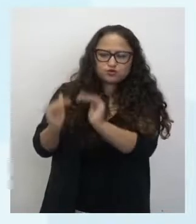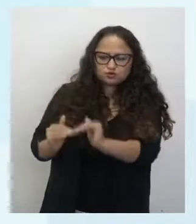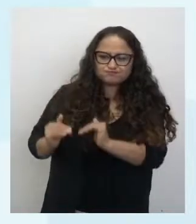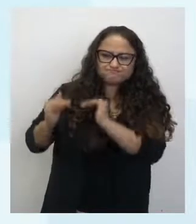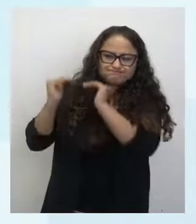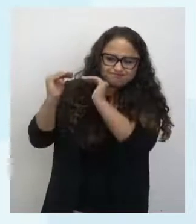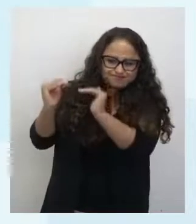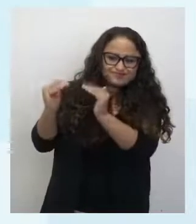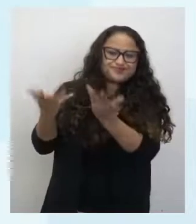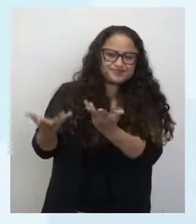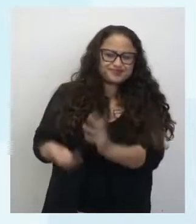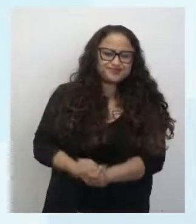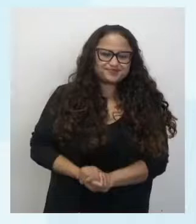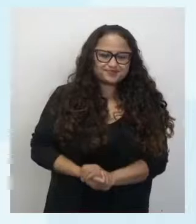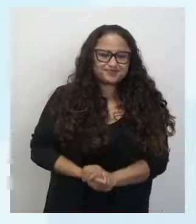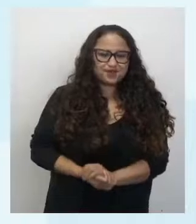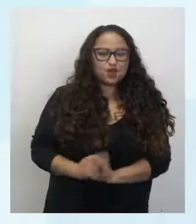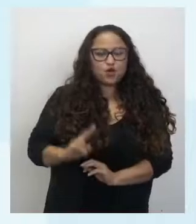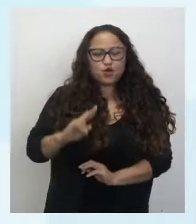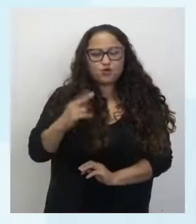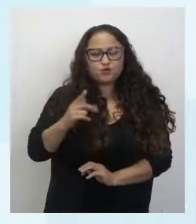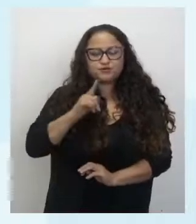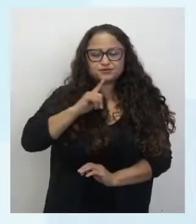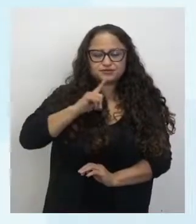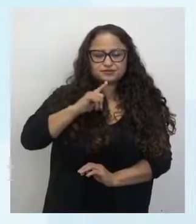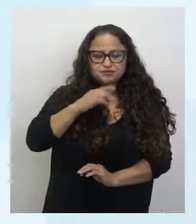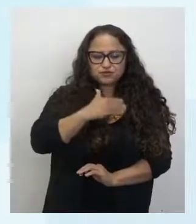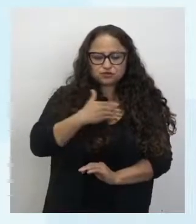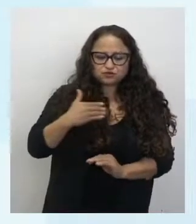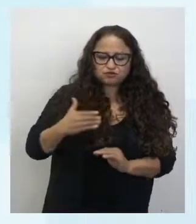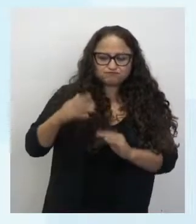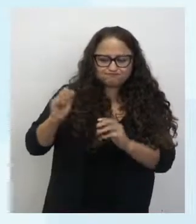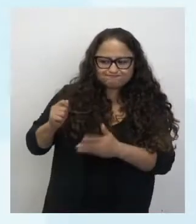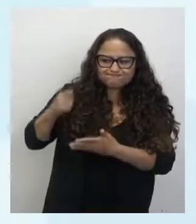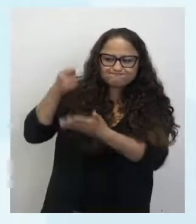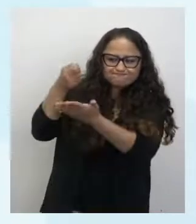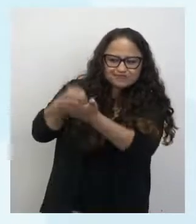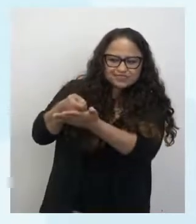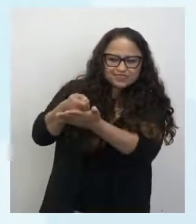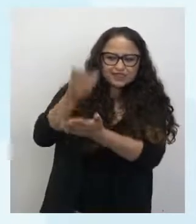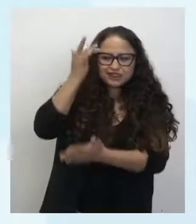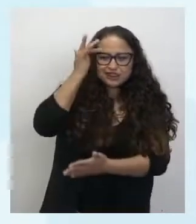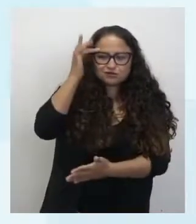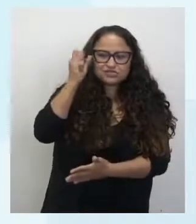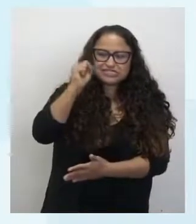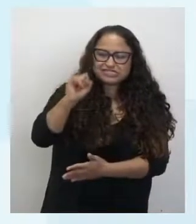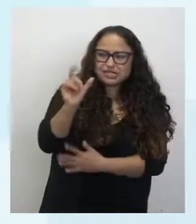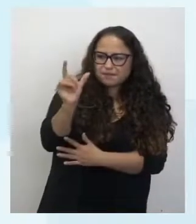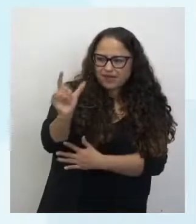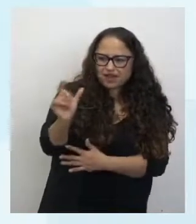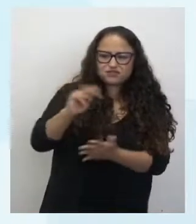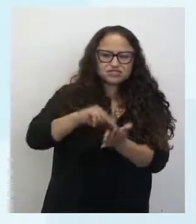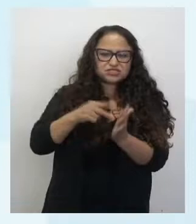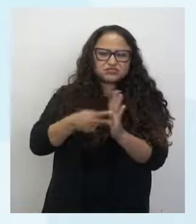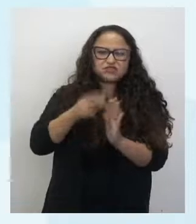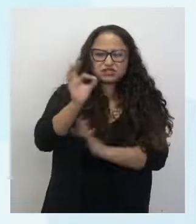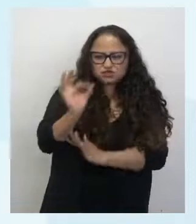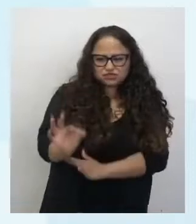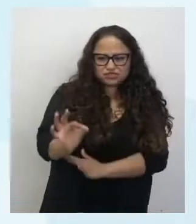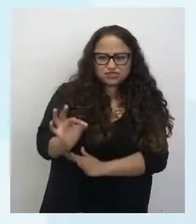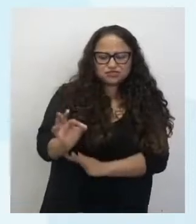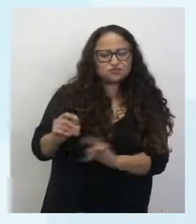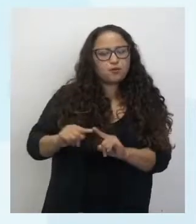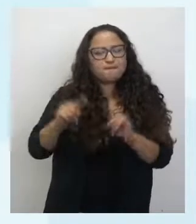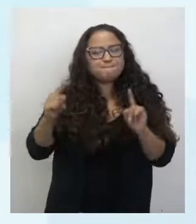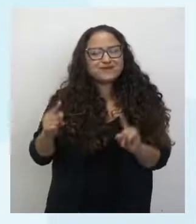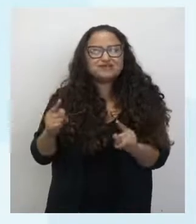majoritários, né, os que governam, né, não sei se isso seria o sentido correto da palavra, tá? Mas eu diria